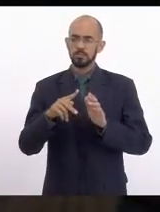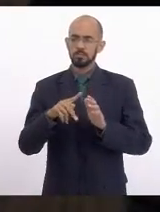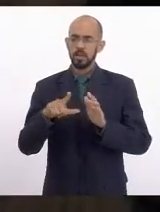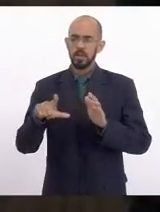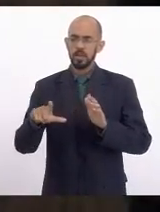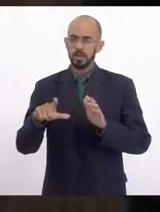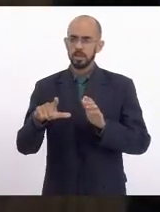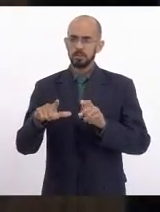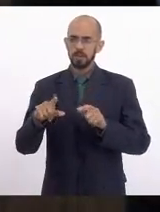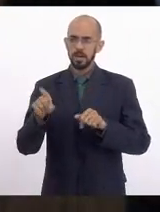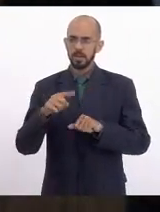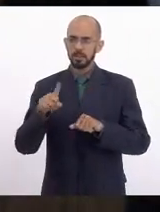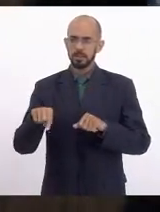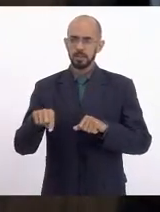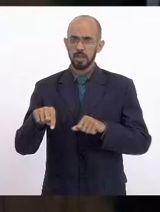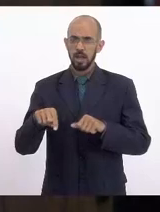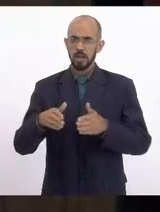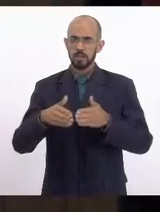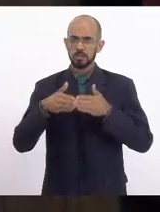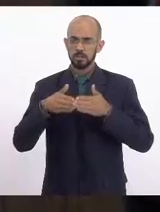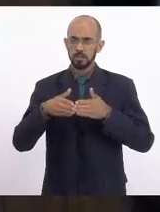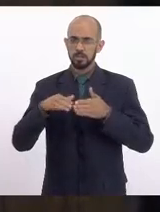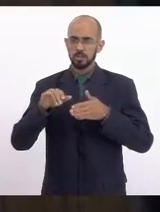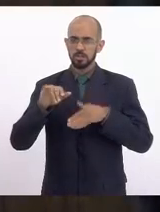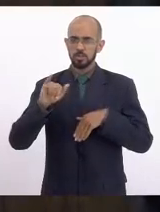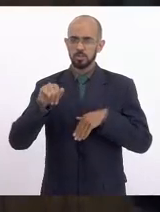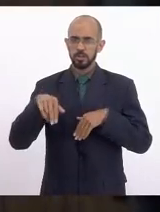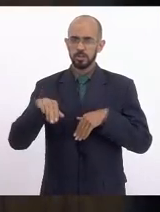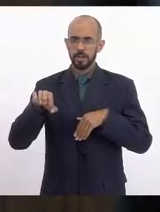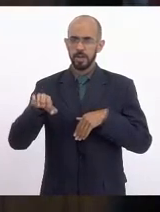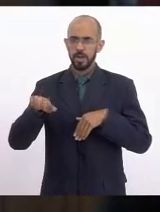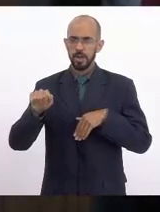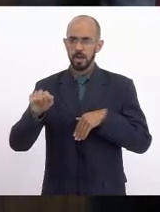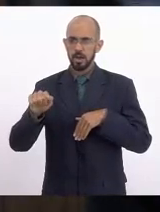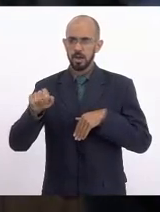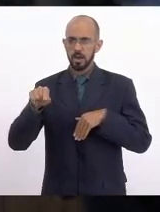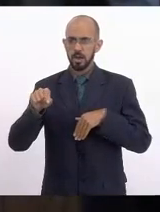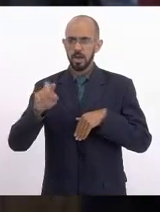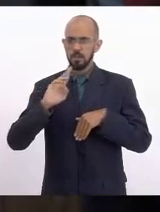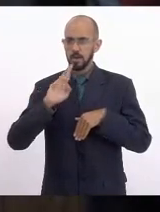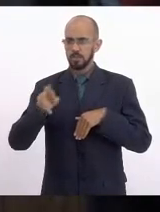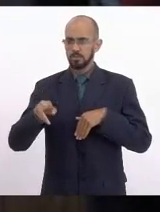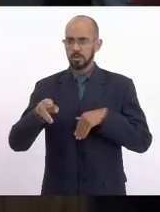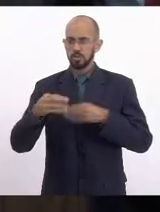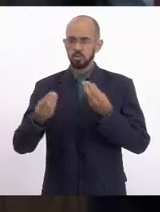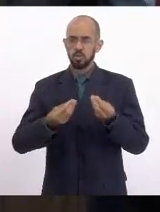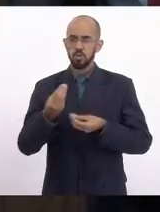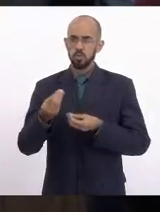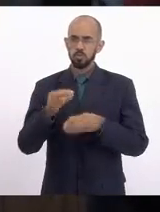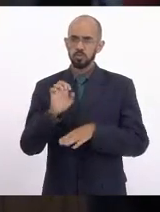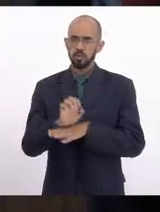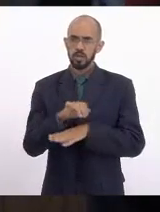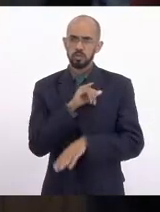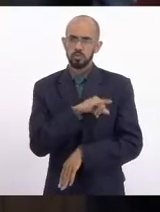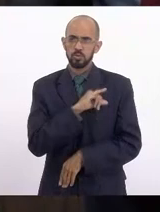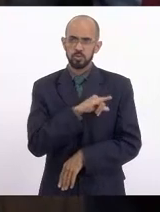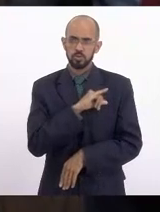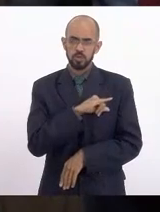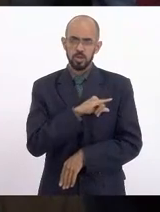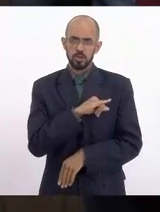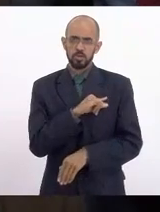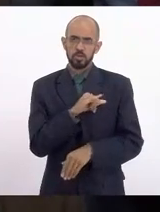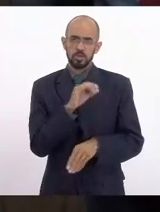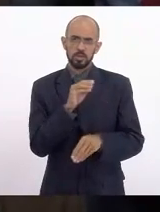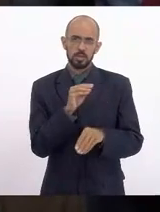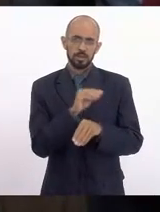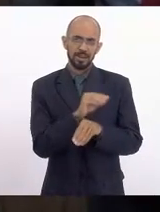suspender a licença do Inea é uma resposta a maneira como Estado do Rio de Janeiro está sendo tratada pelo Governo